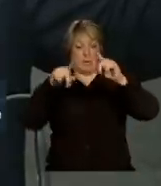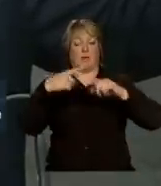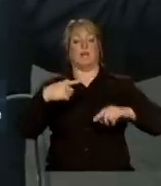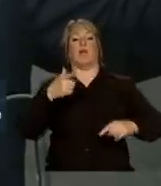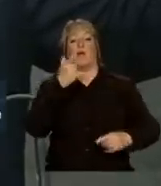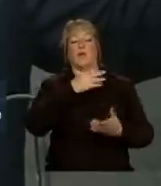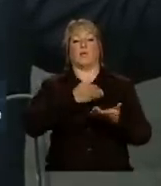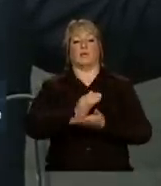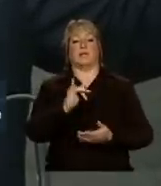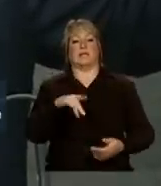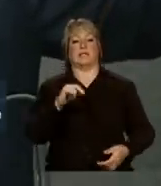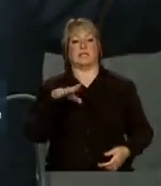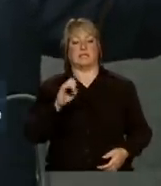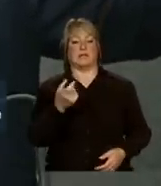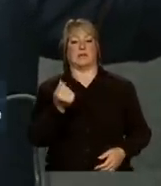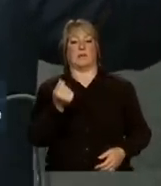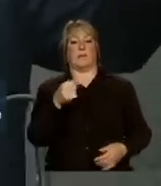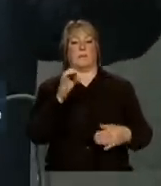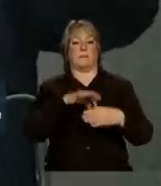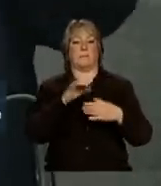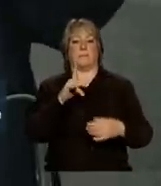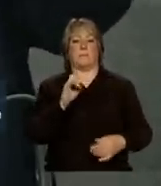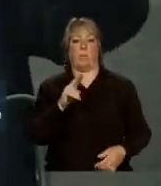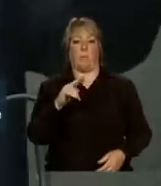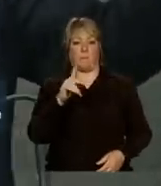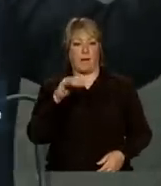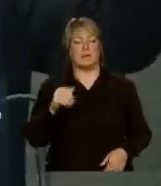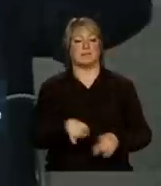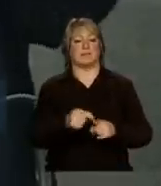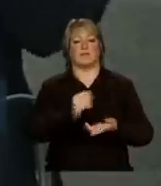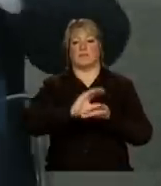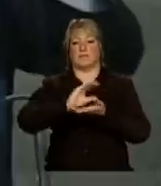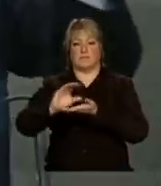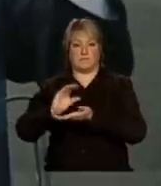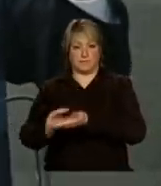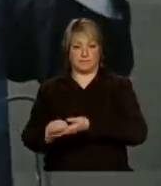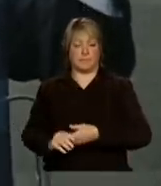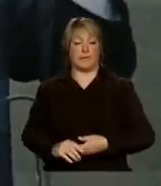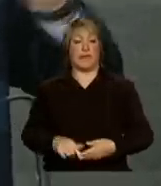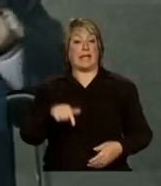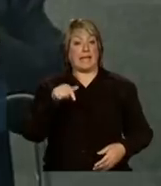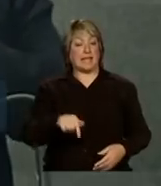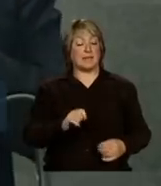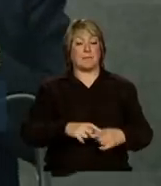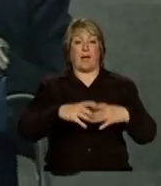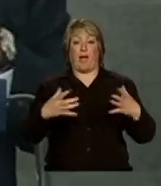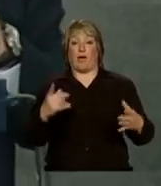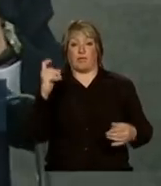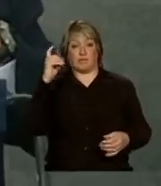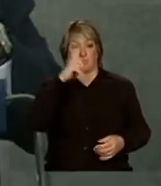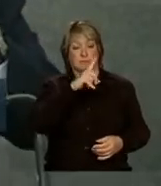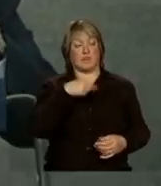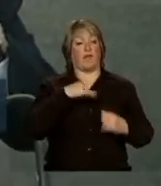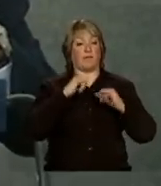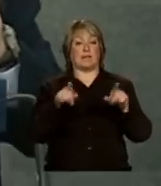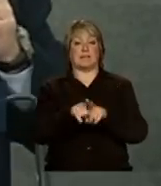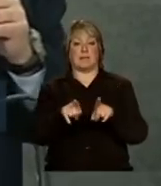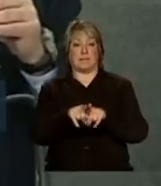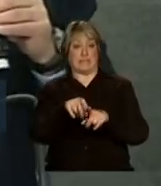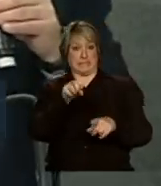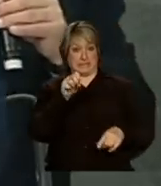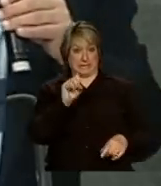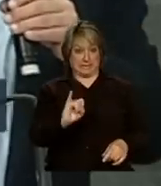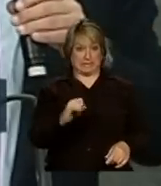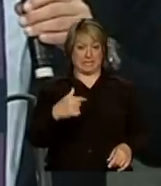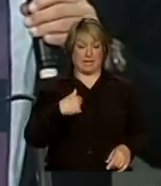índice de poupança e investimento Esse é um esse é o maior dilema e vou dizer o seguinte se eu entro